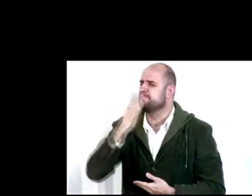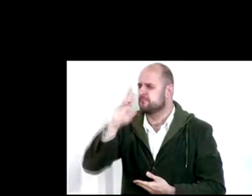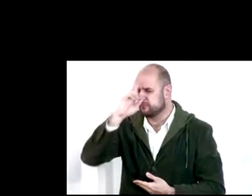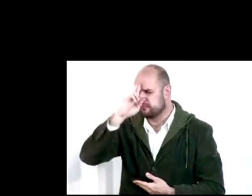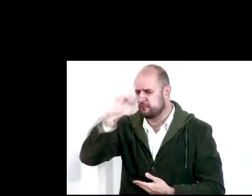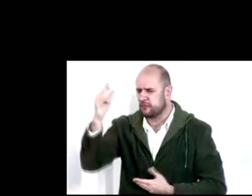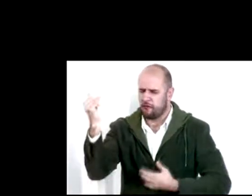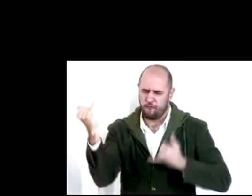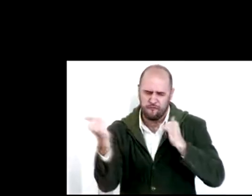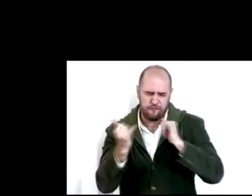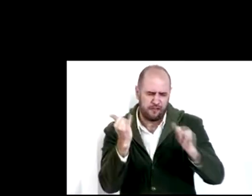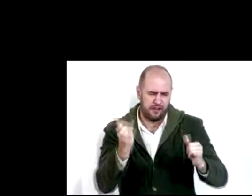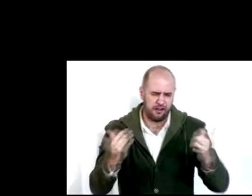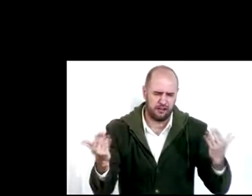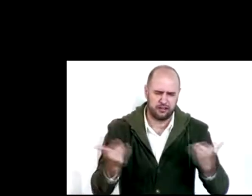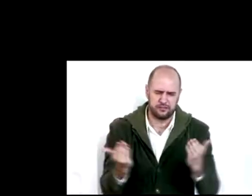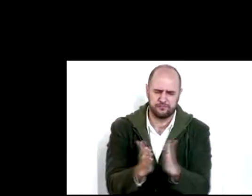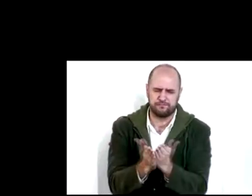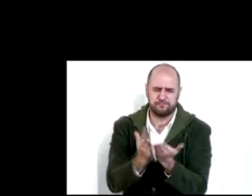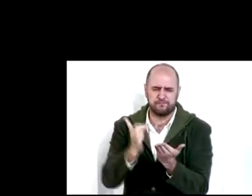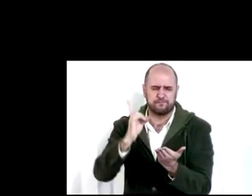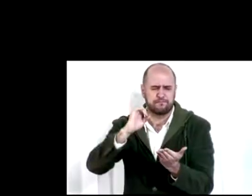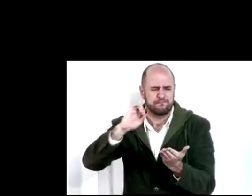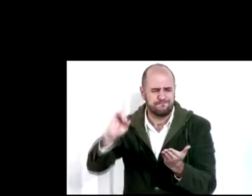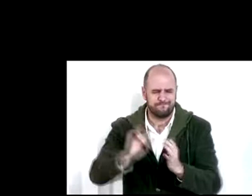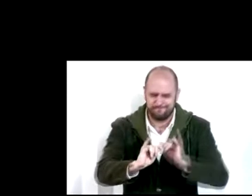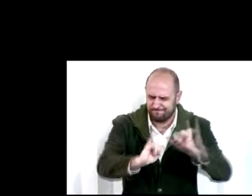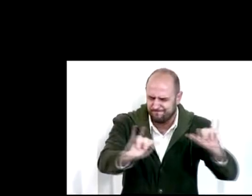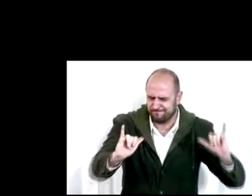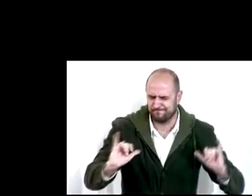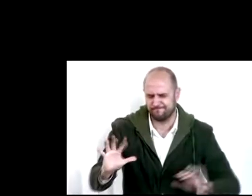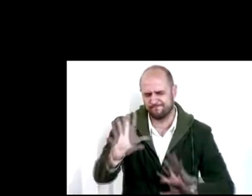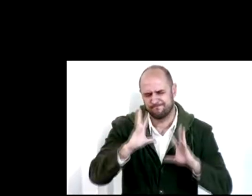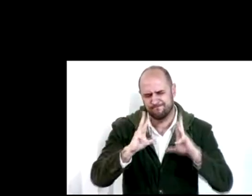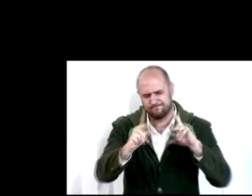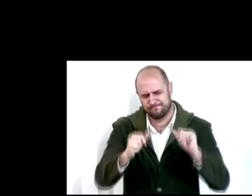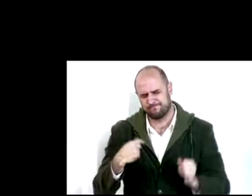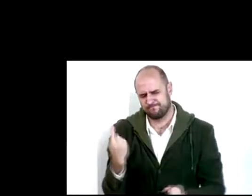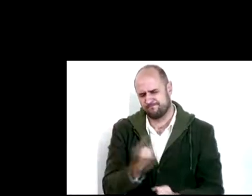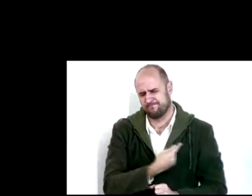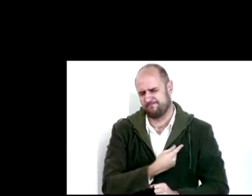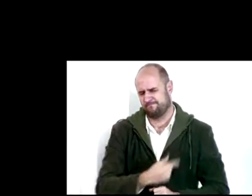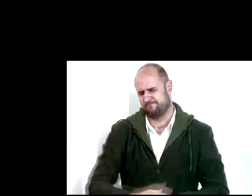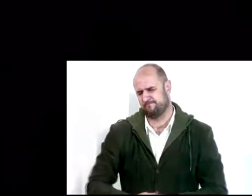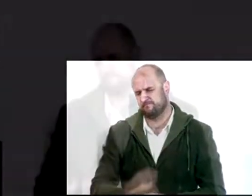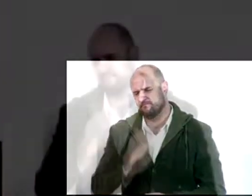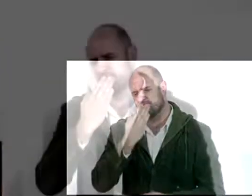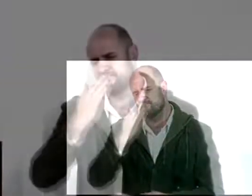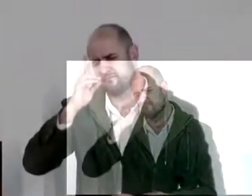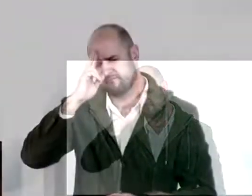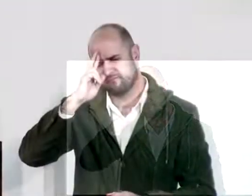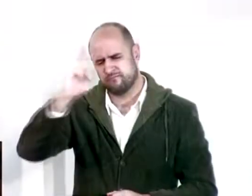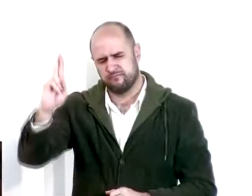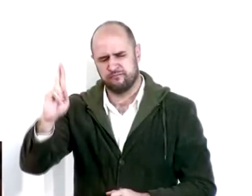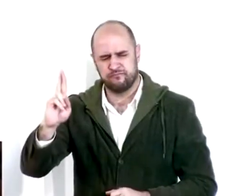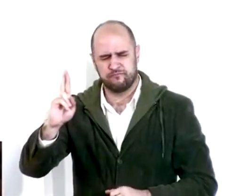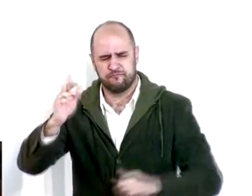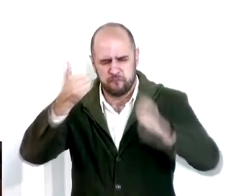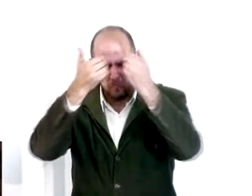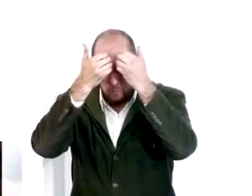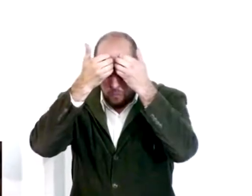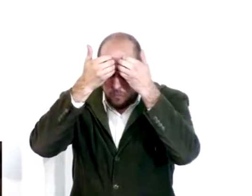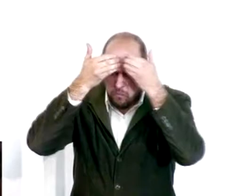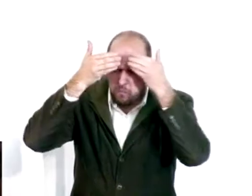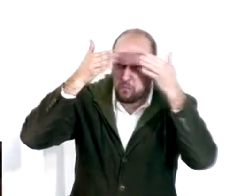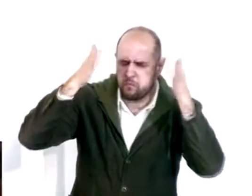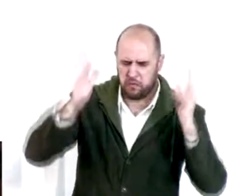fale conosco através da tua palavra nessa noite. Te pedimos que o Senhor abra a nossa mente,